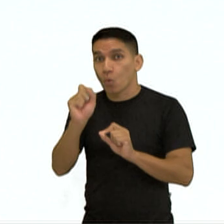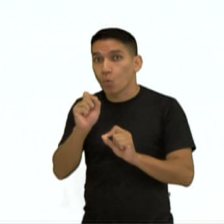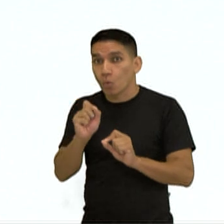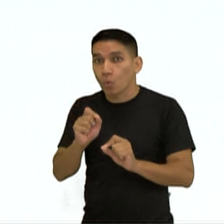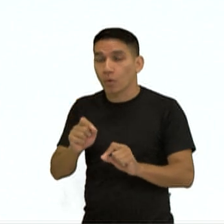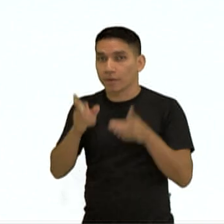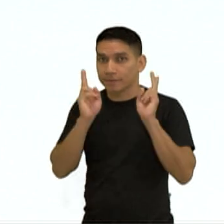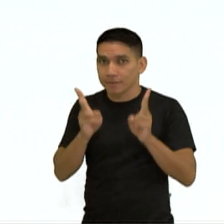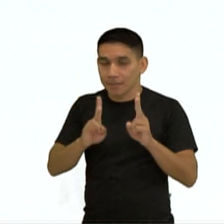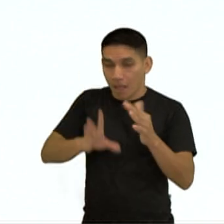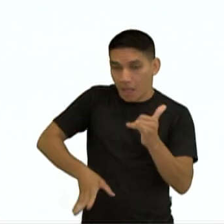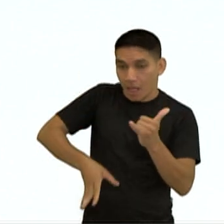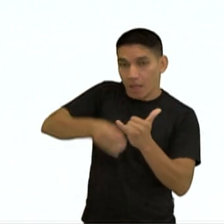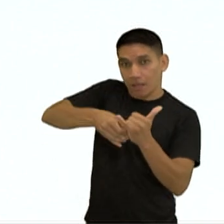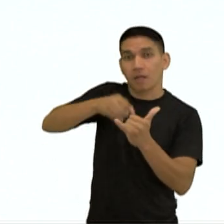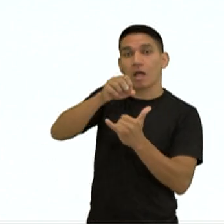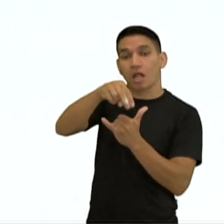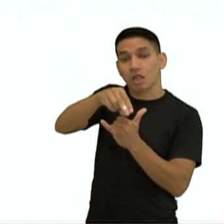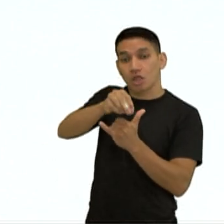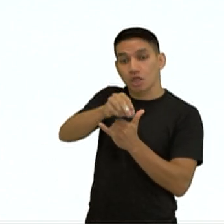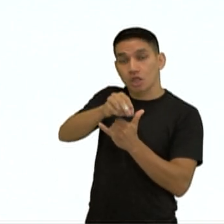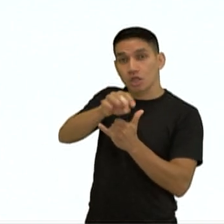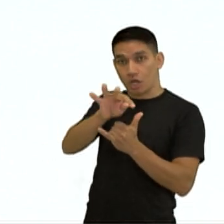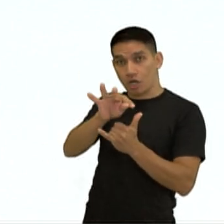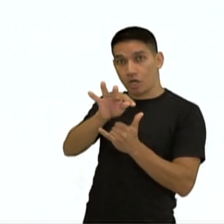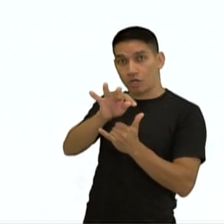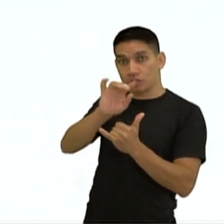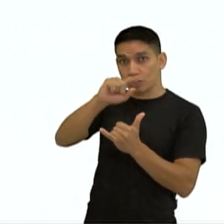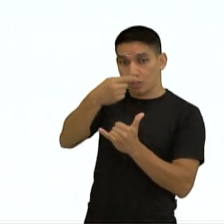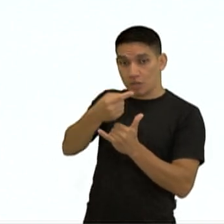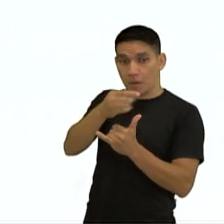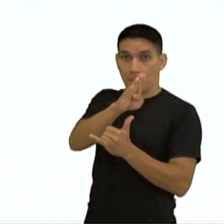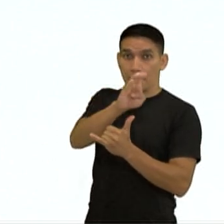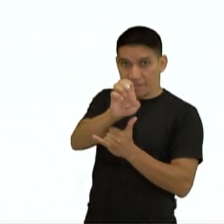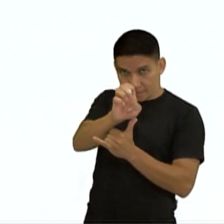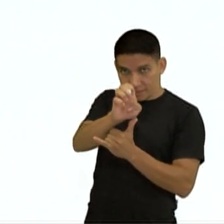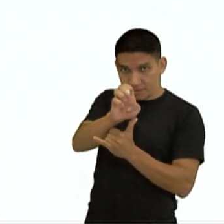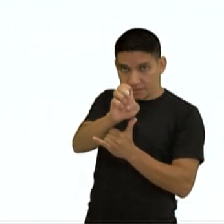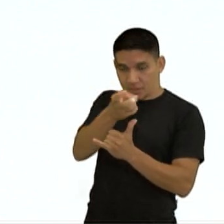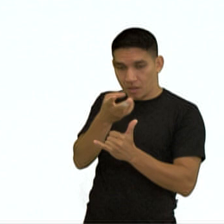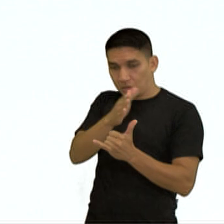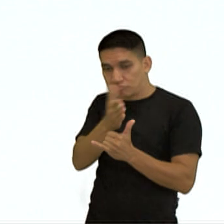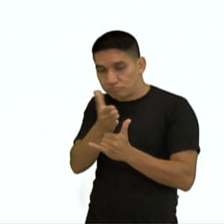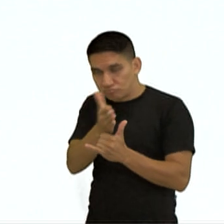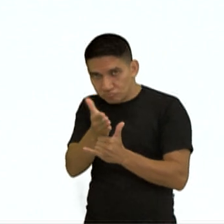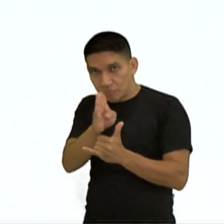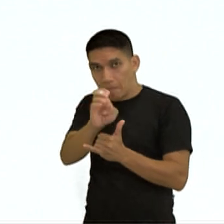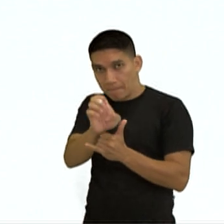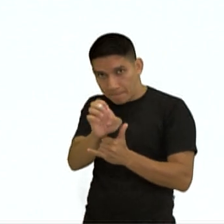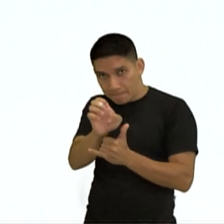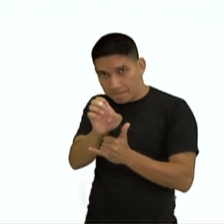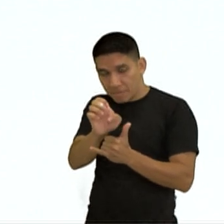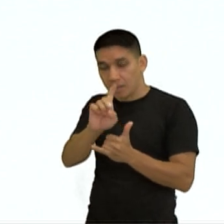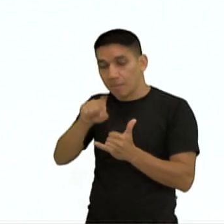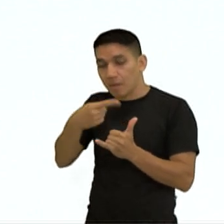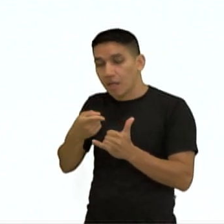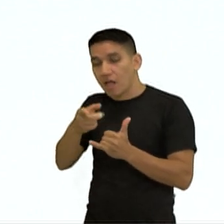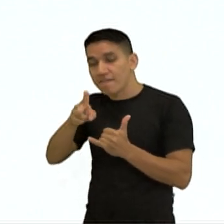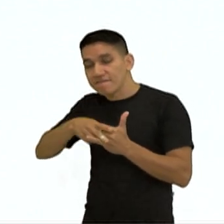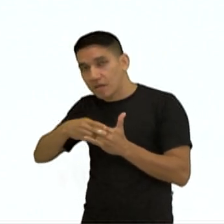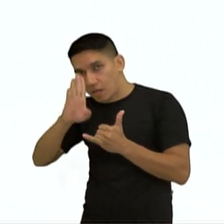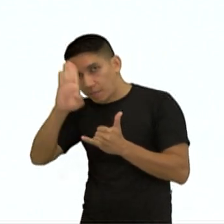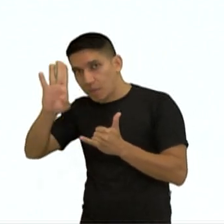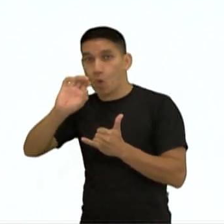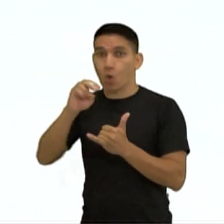tanto o acréscimo do not após o verbo to be, entre o verbo to be e o verbo principal, ou a sua